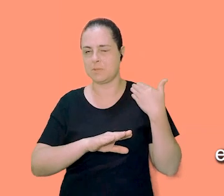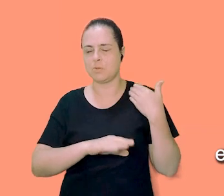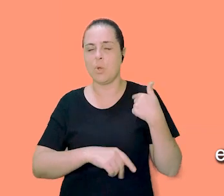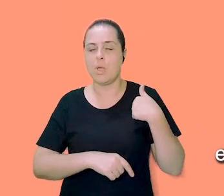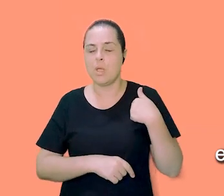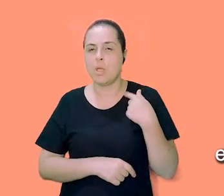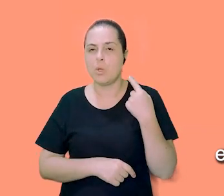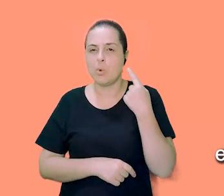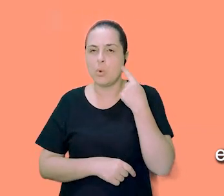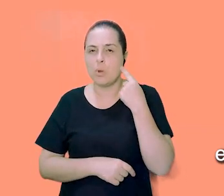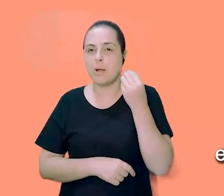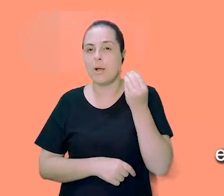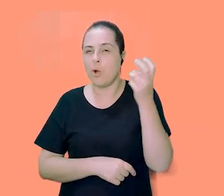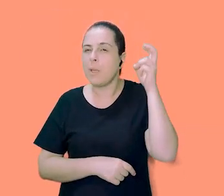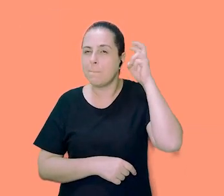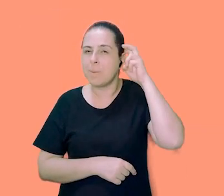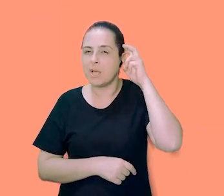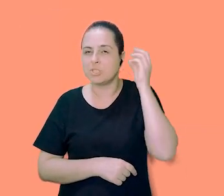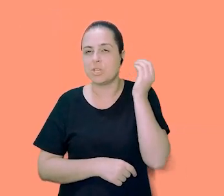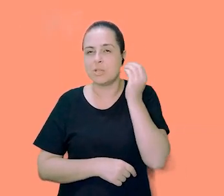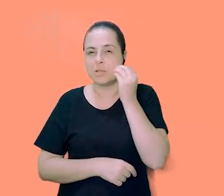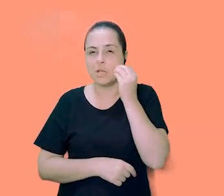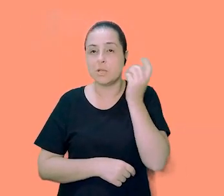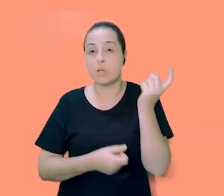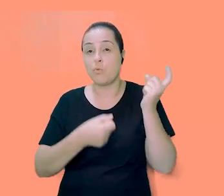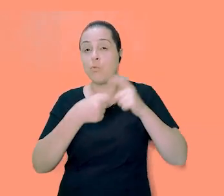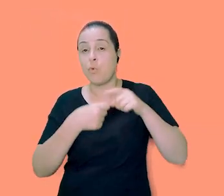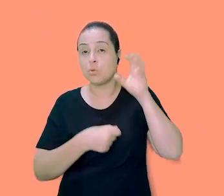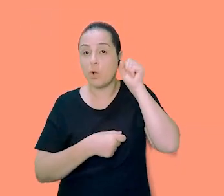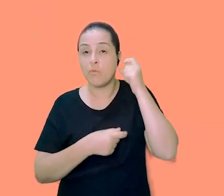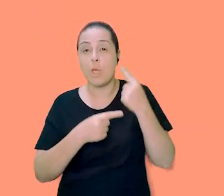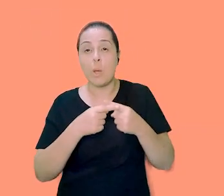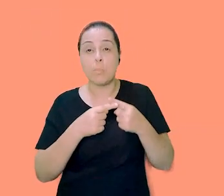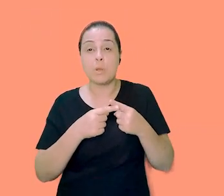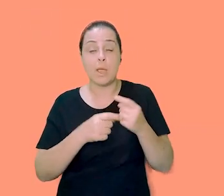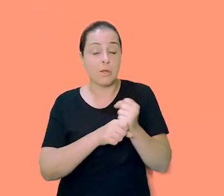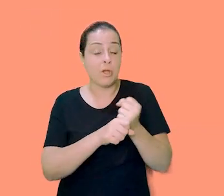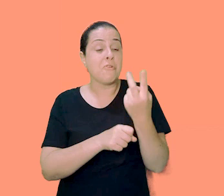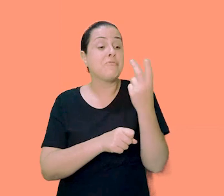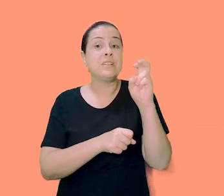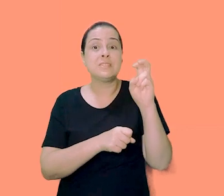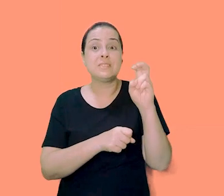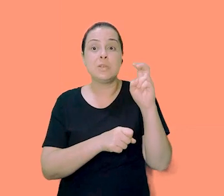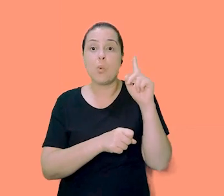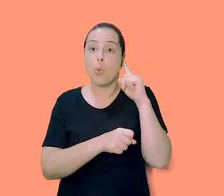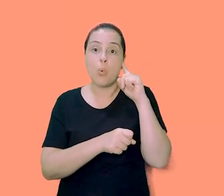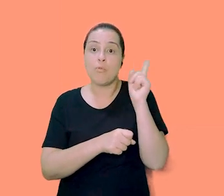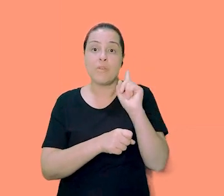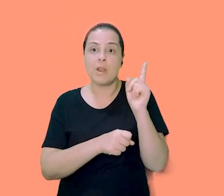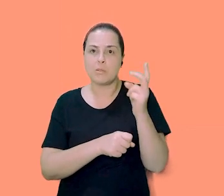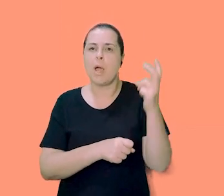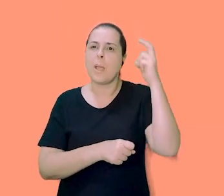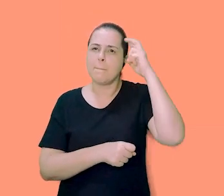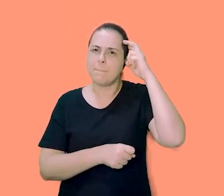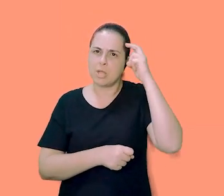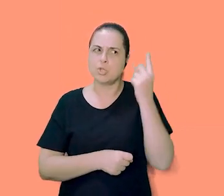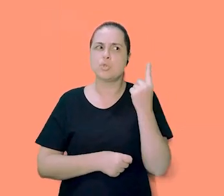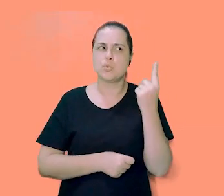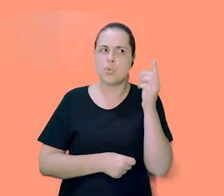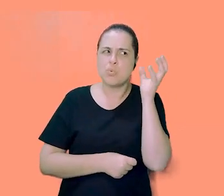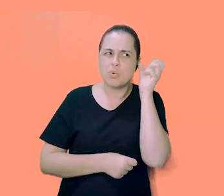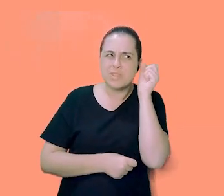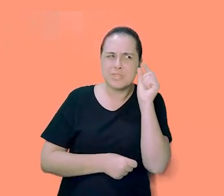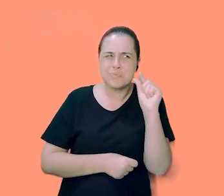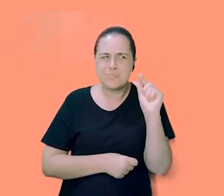pessoas não estavam entendendo que eu estava voltando a ouvir, depois de 25 anos, sem entender a fala, né? Eu fiz implante de um lado, ele ficou mais ou menos, eu não